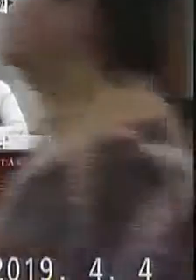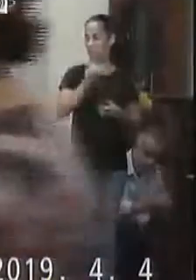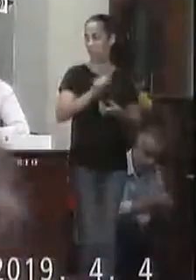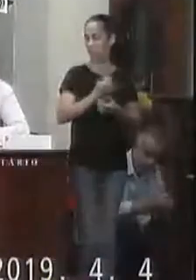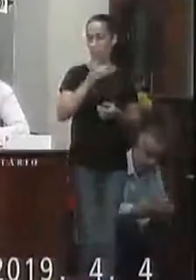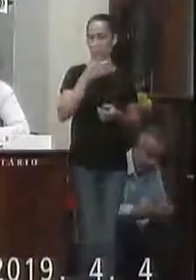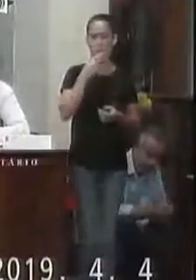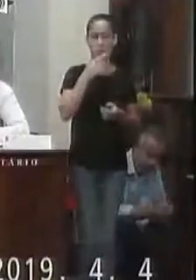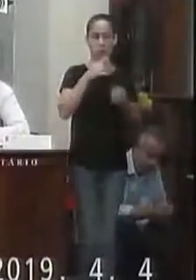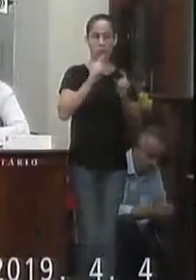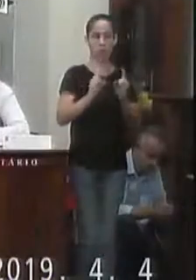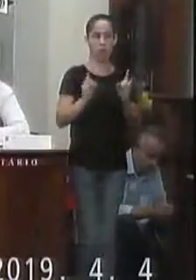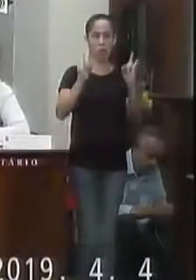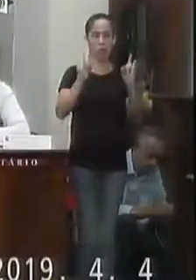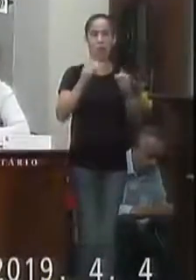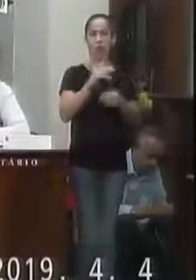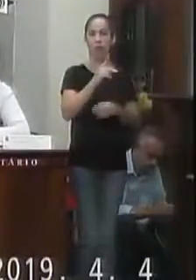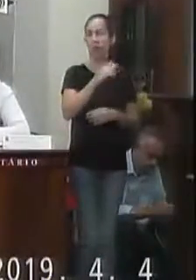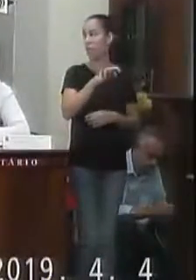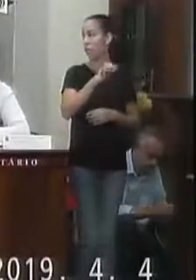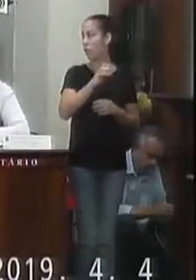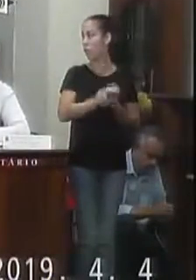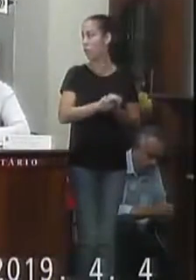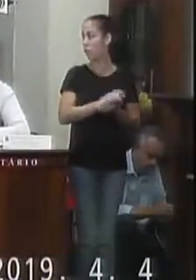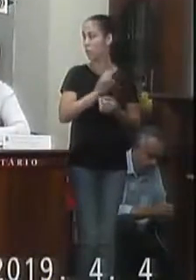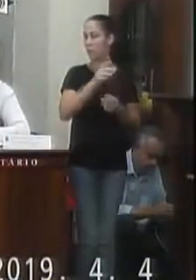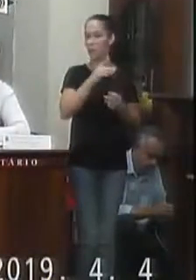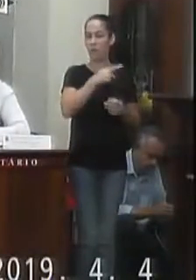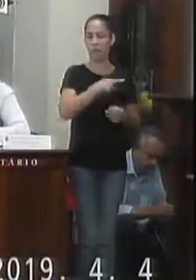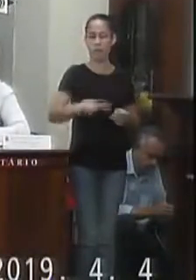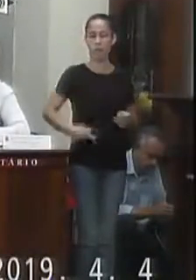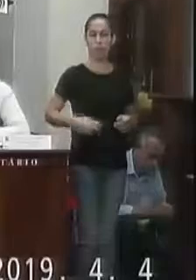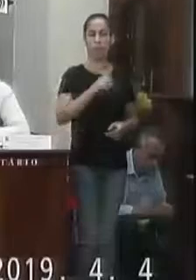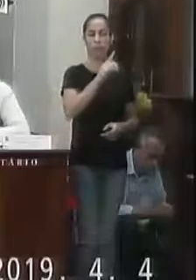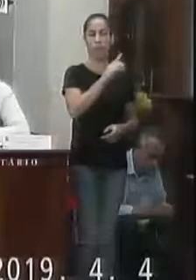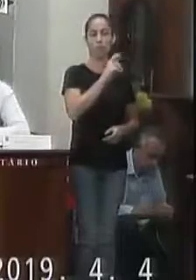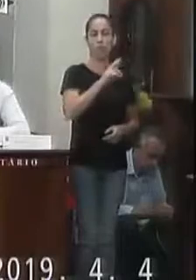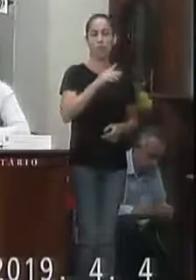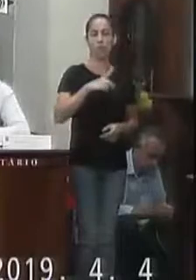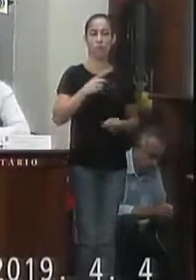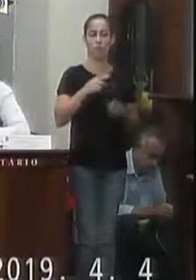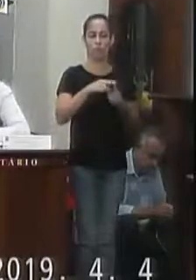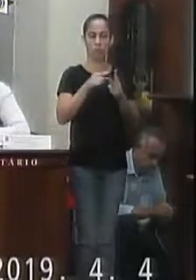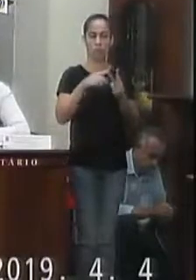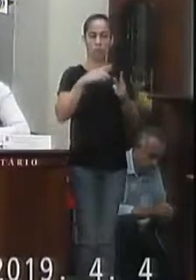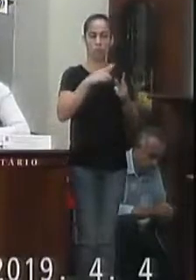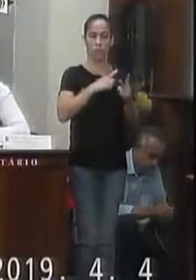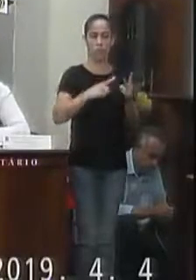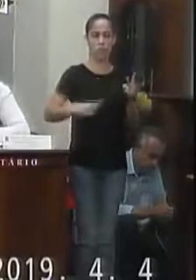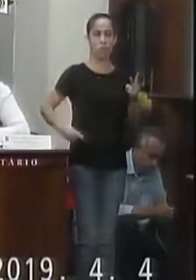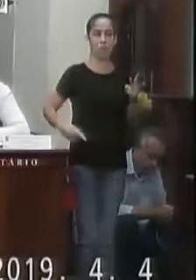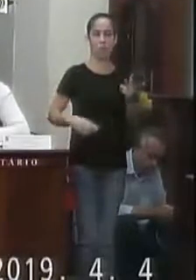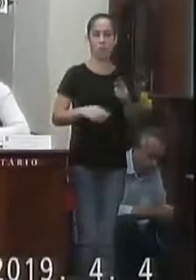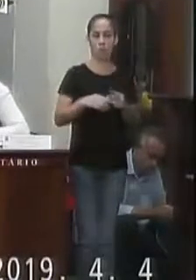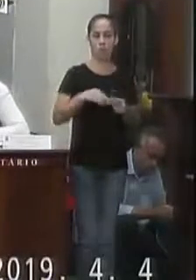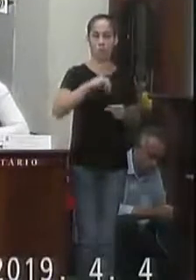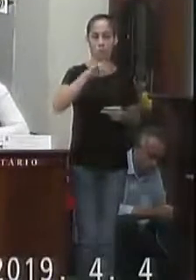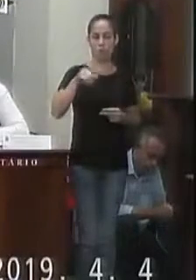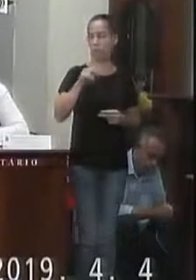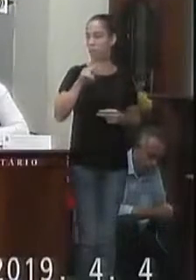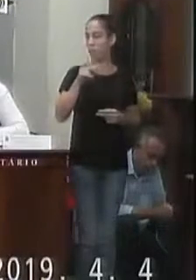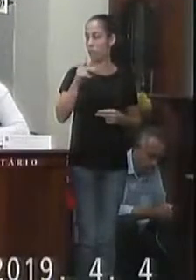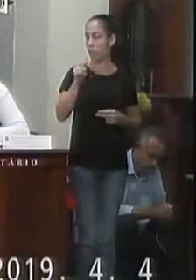na ponte do Desengano. Tanto é que estava lá o presidente do DR, tinha 2 deputados lá, só se falou nisso. E Juparanã não